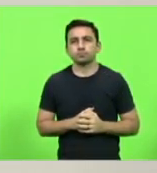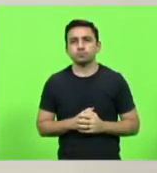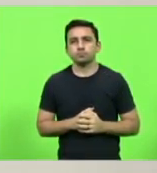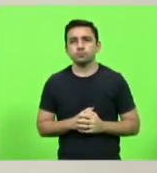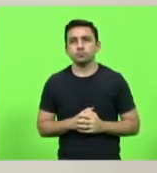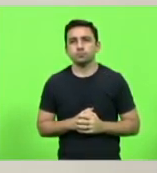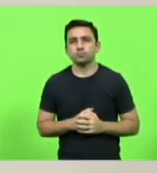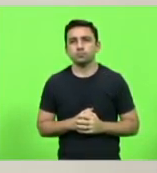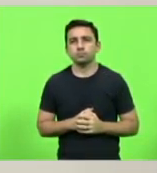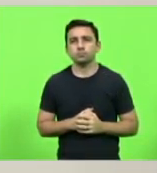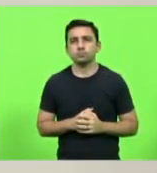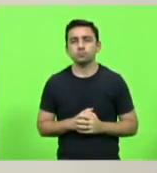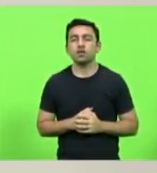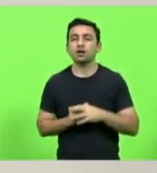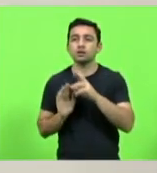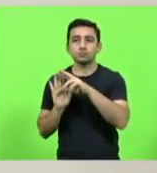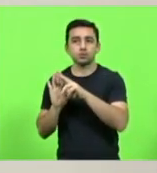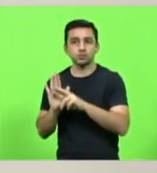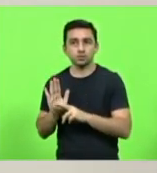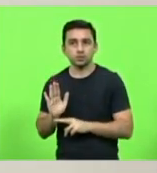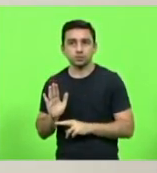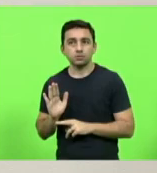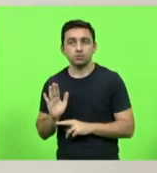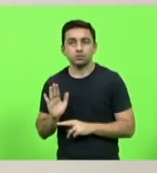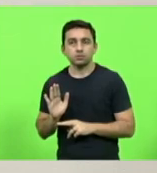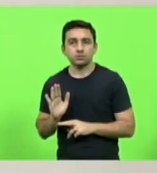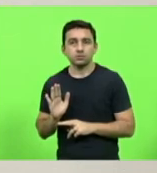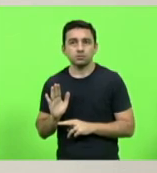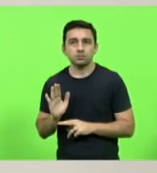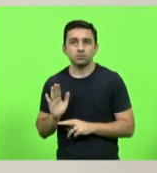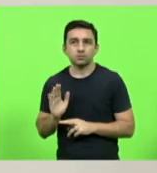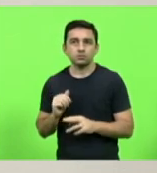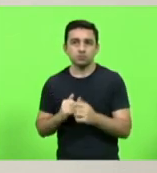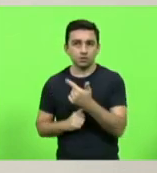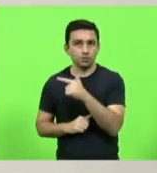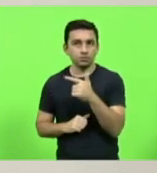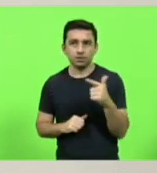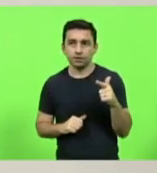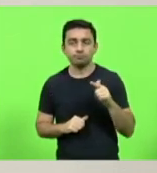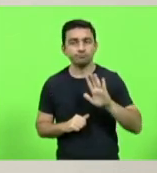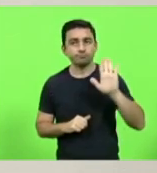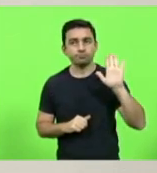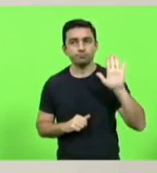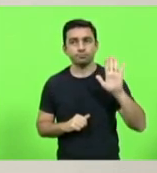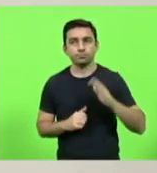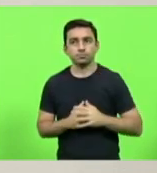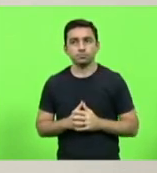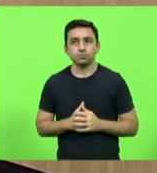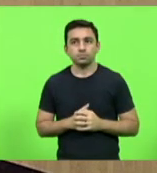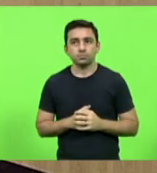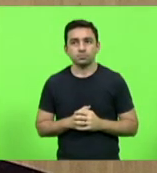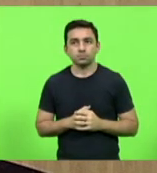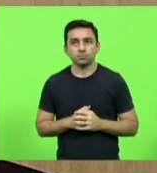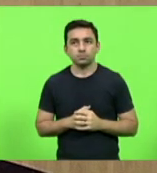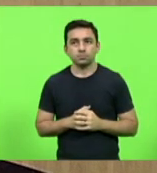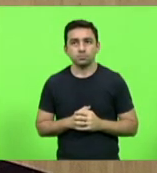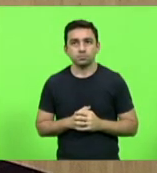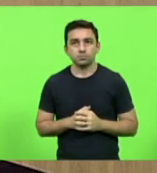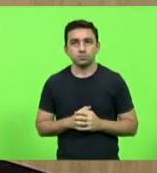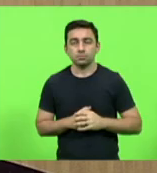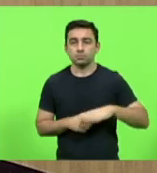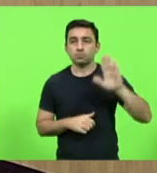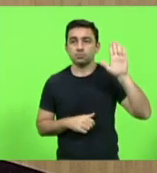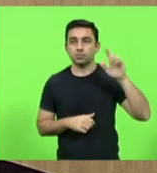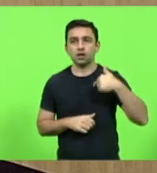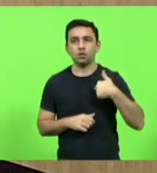citado, senhor presidente. Pelo regimento interno, não prevê mais tempo. Questão de ordem, eu fui citado, senhor presidente. Eu tenho três